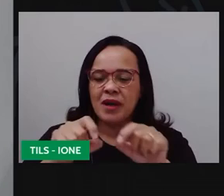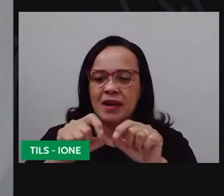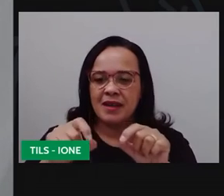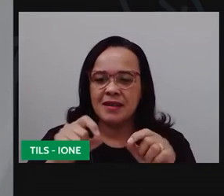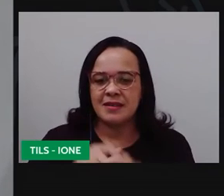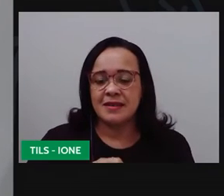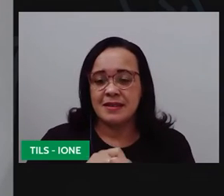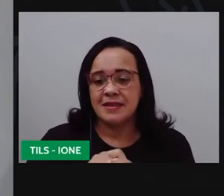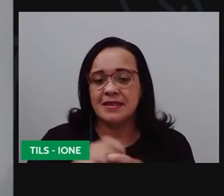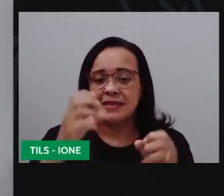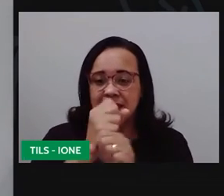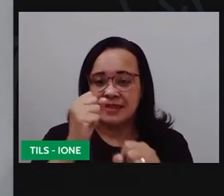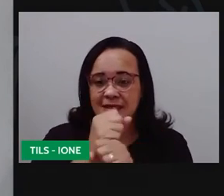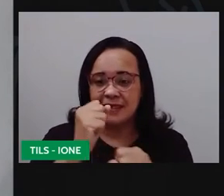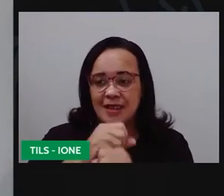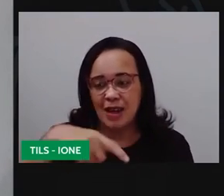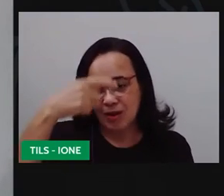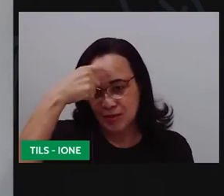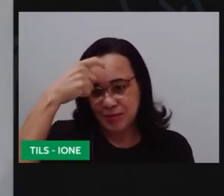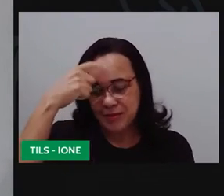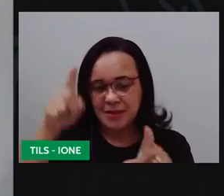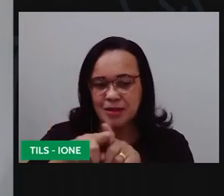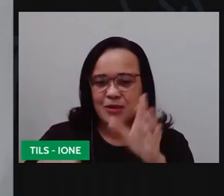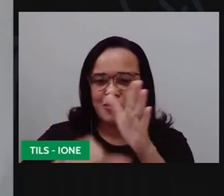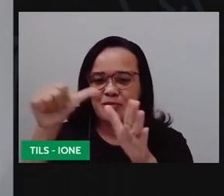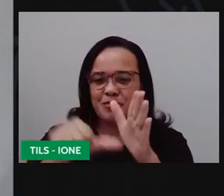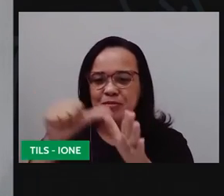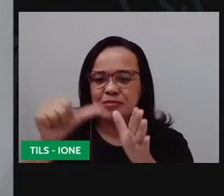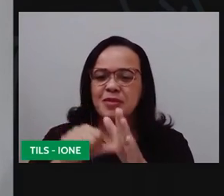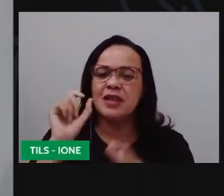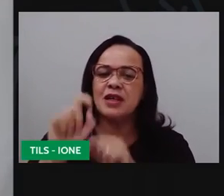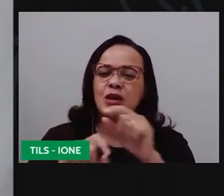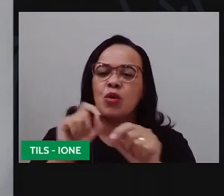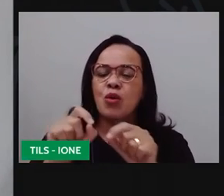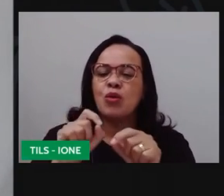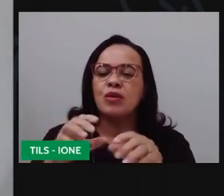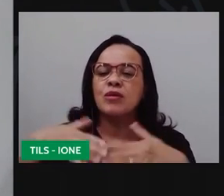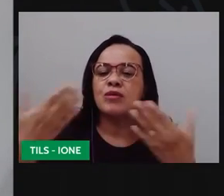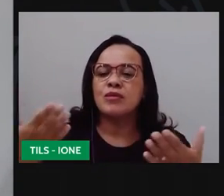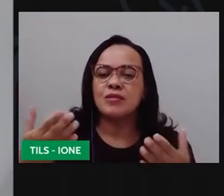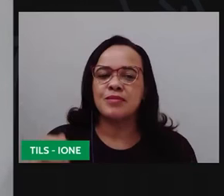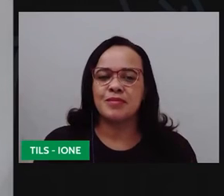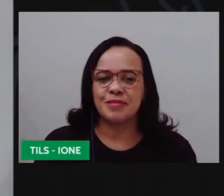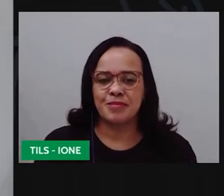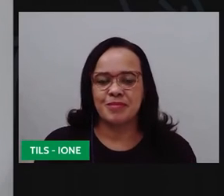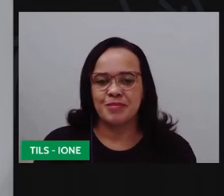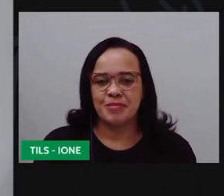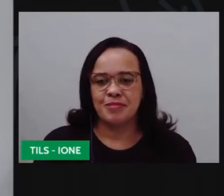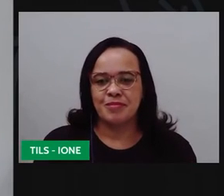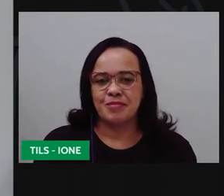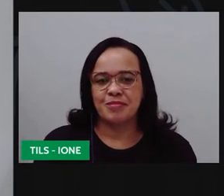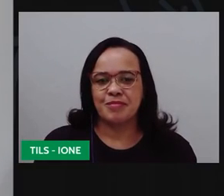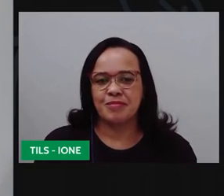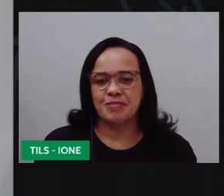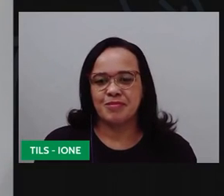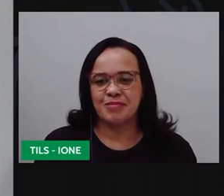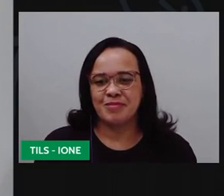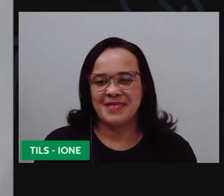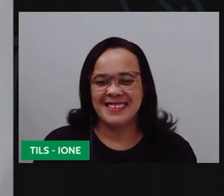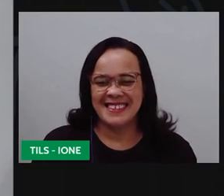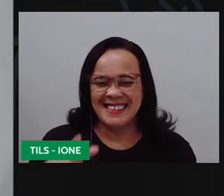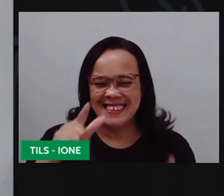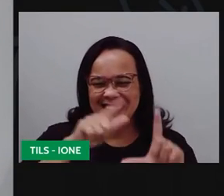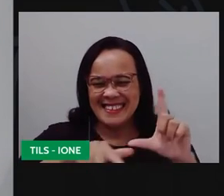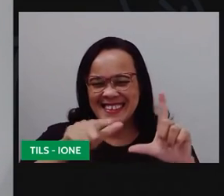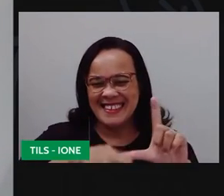e cálculo mental a primeira pontinha que tinha lá na atividade era a seguinte a caneta cá para Maria hoje tá